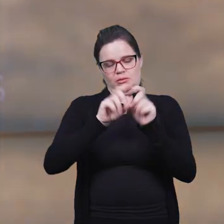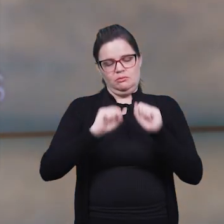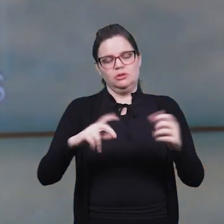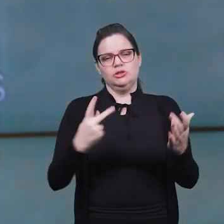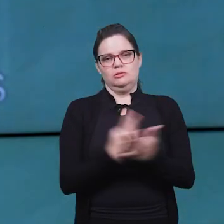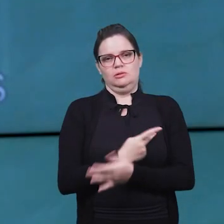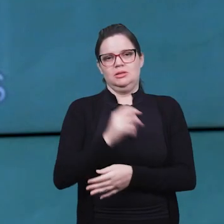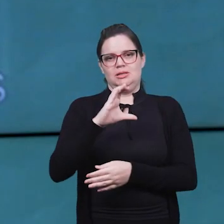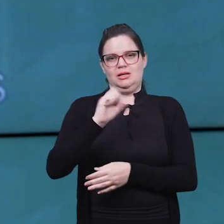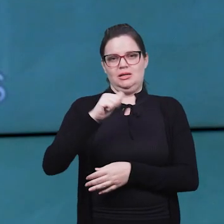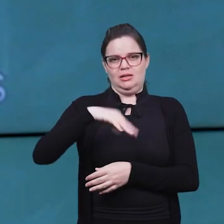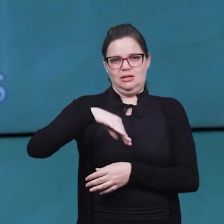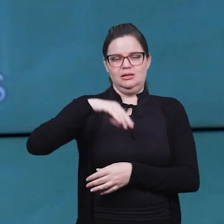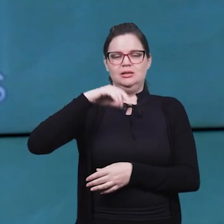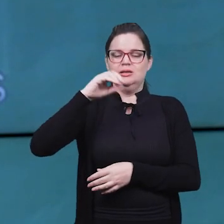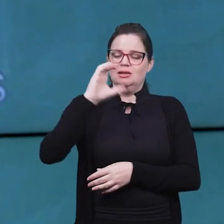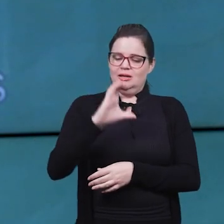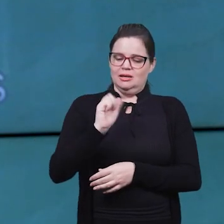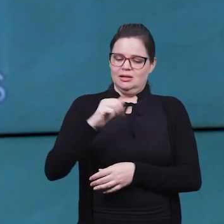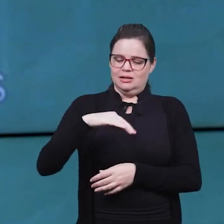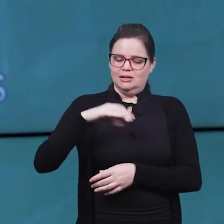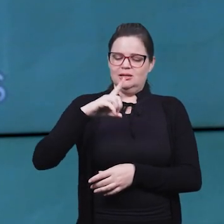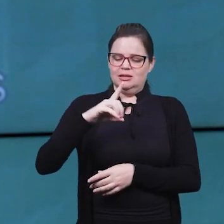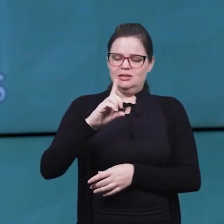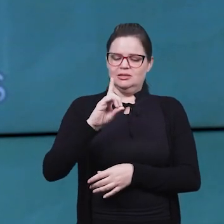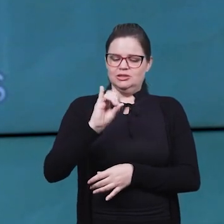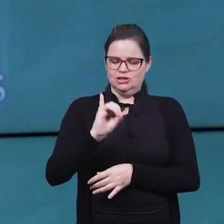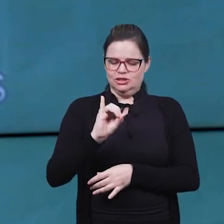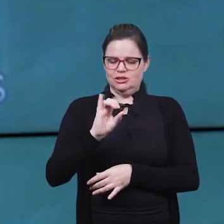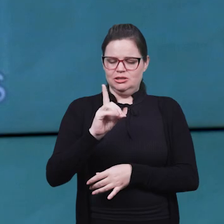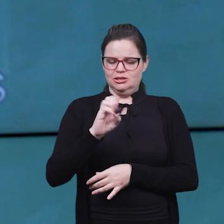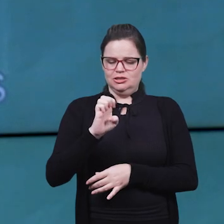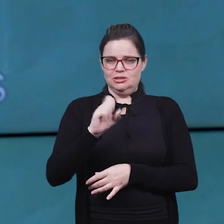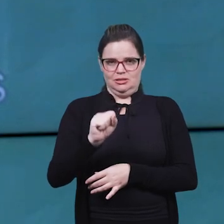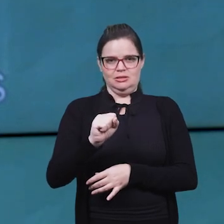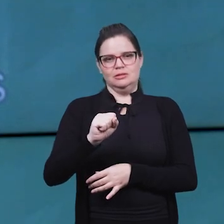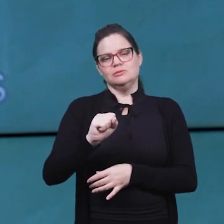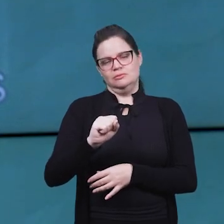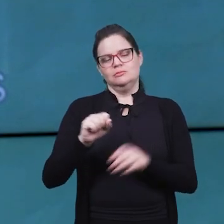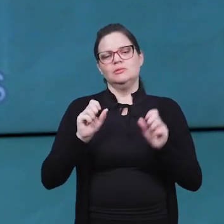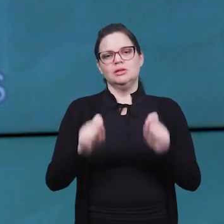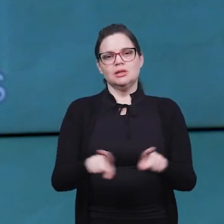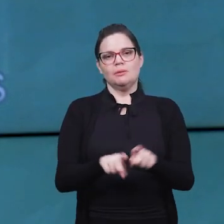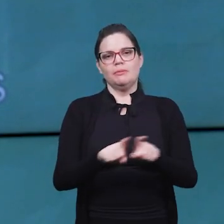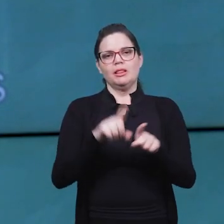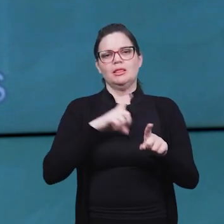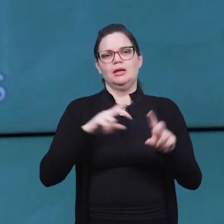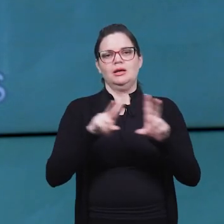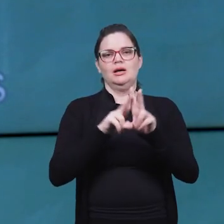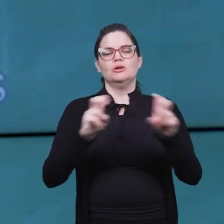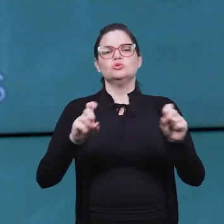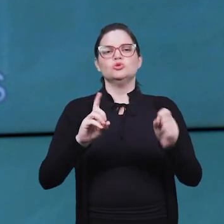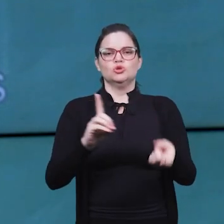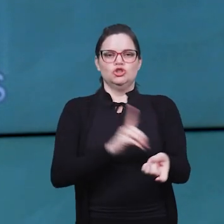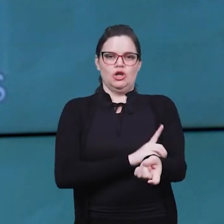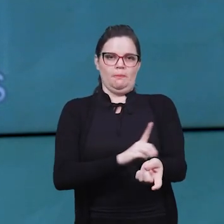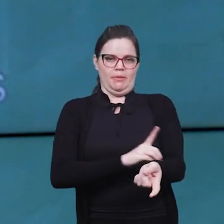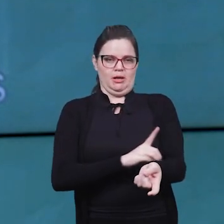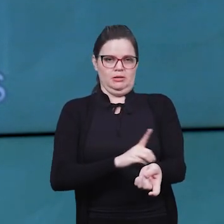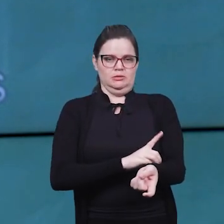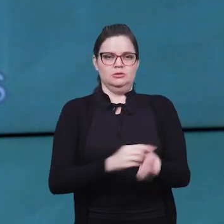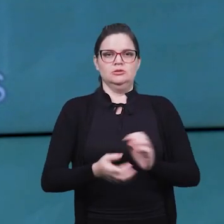Normalmente, a maior parte dos casos da glicemia alta estão relacionados ao diabetes. Esse quadro normalmente